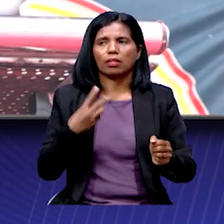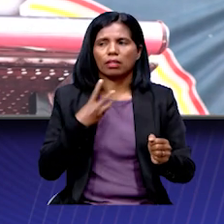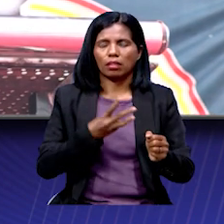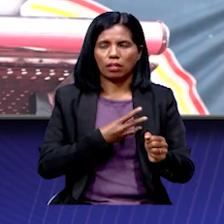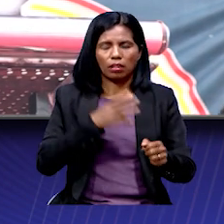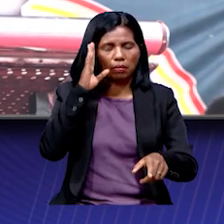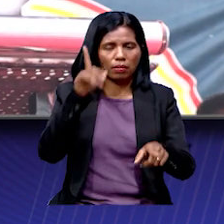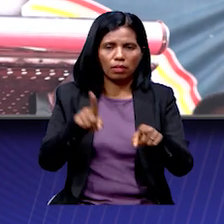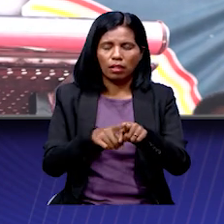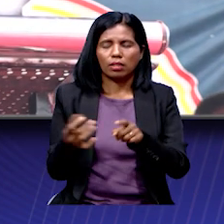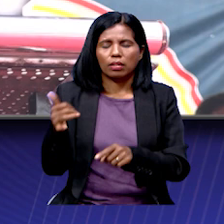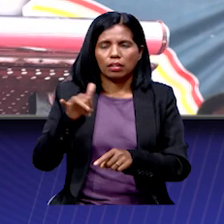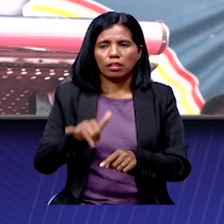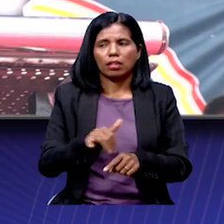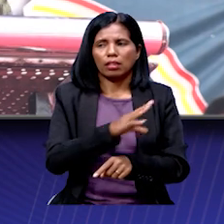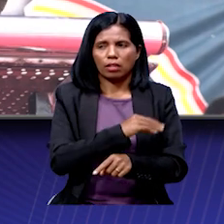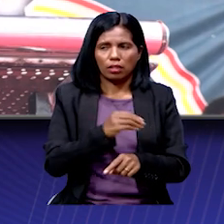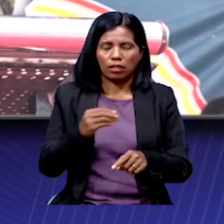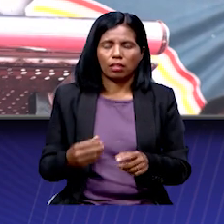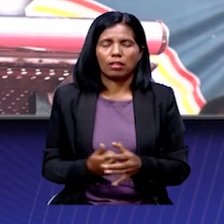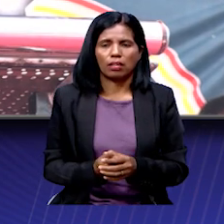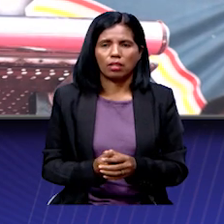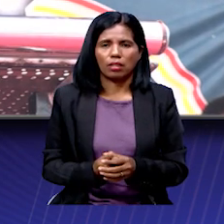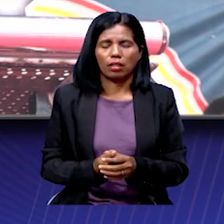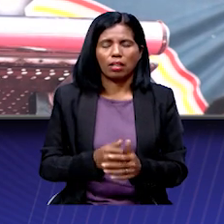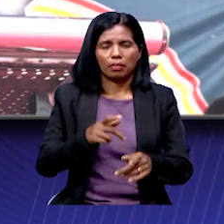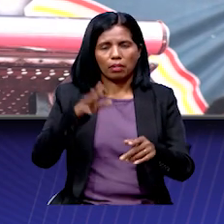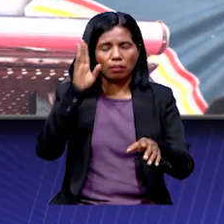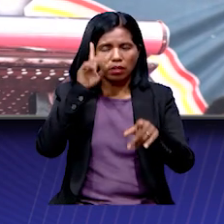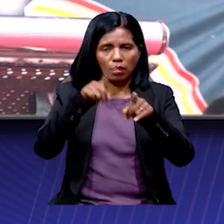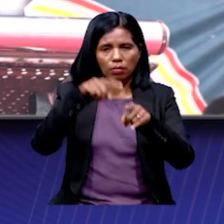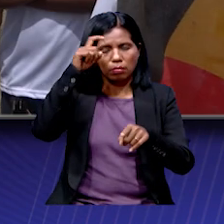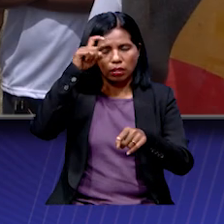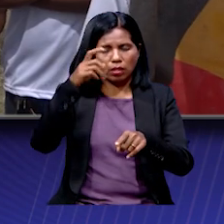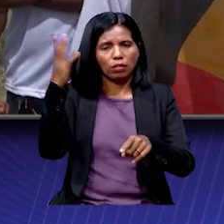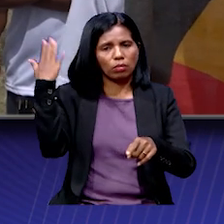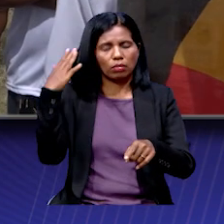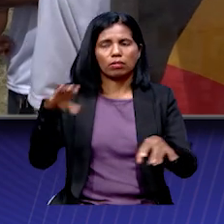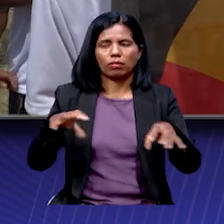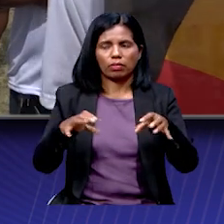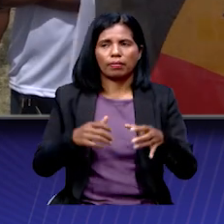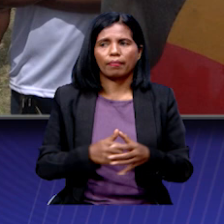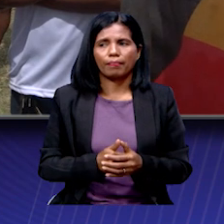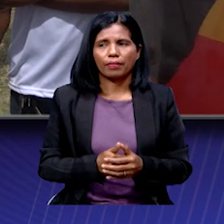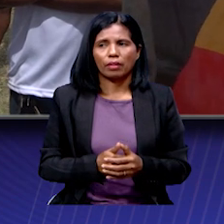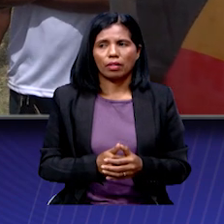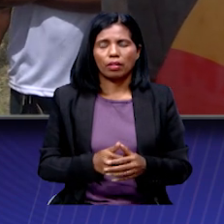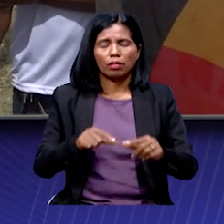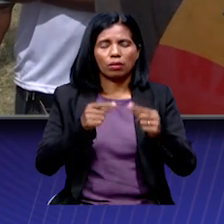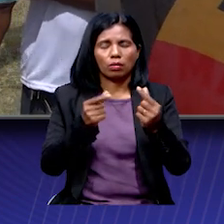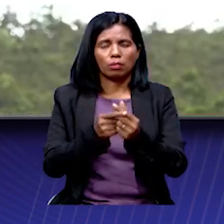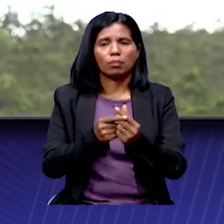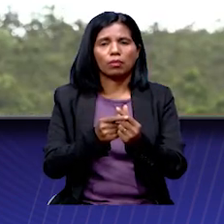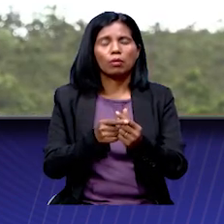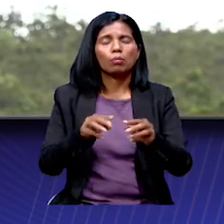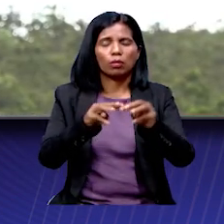sira. Itene mau. Itene ama sir nebe ke. Matene uluk sirvisu atasibal neba. Coordenador Equipa Sucesso